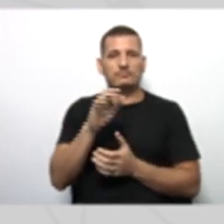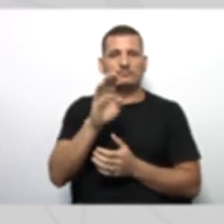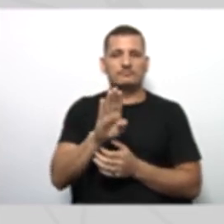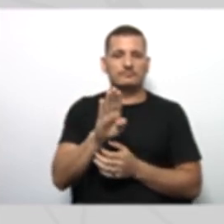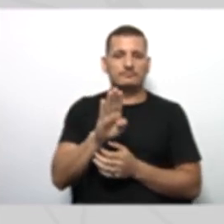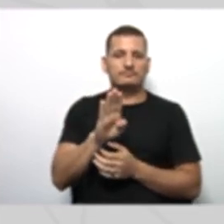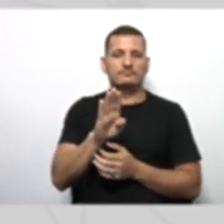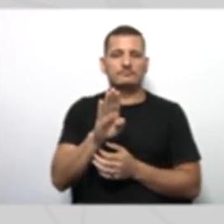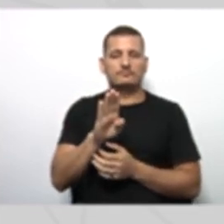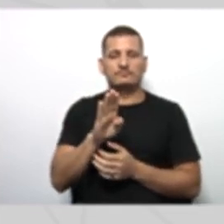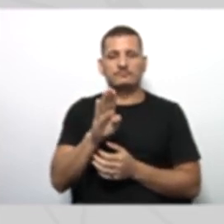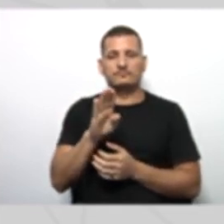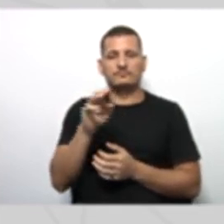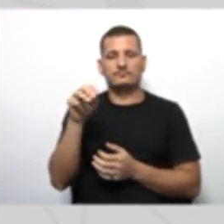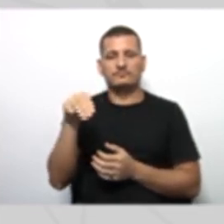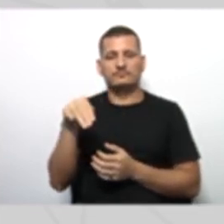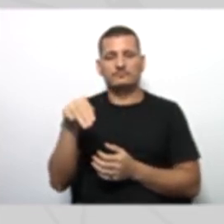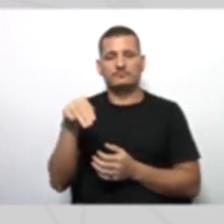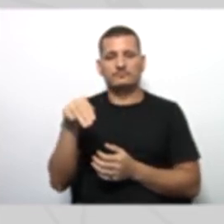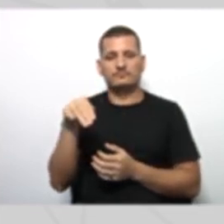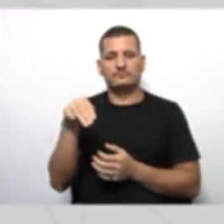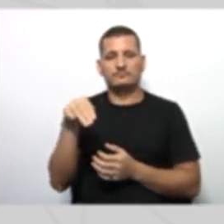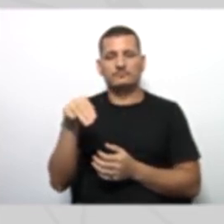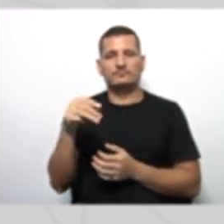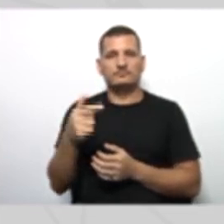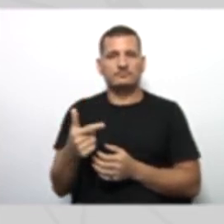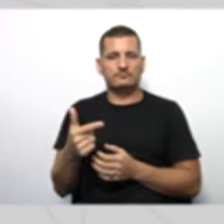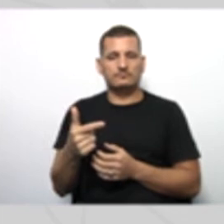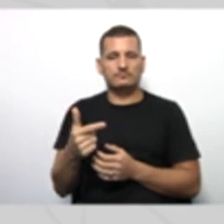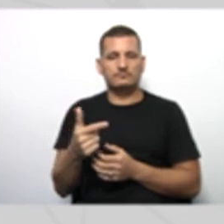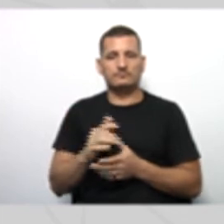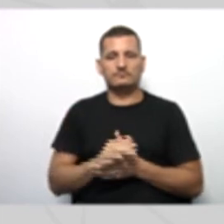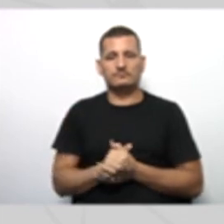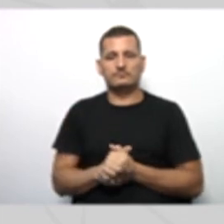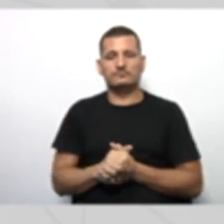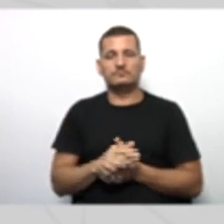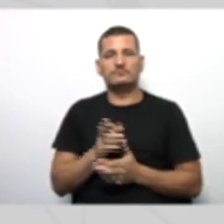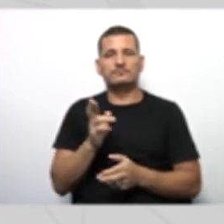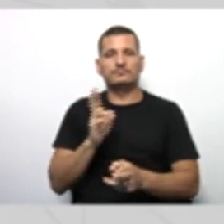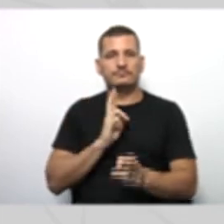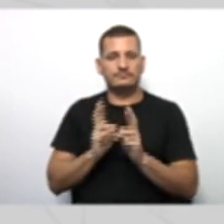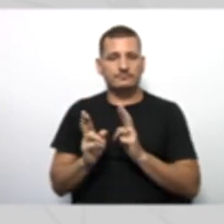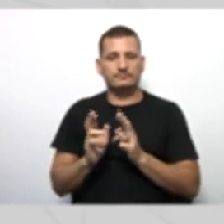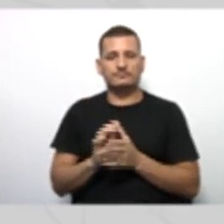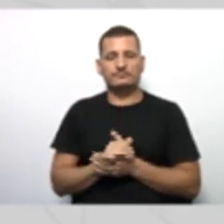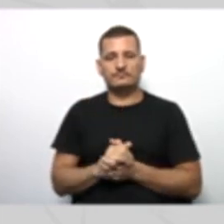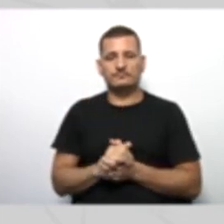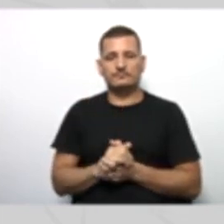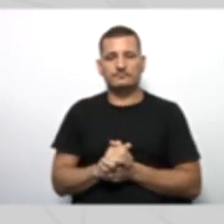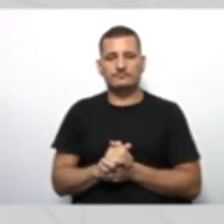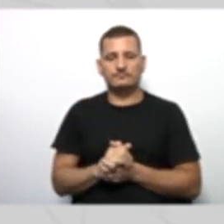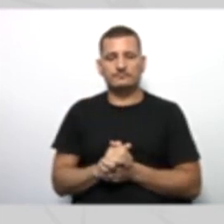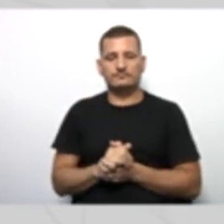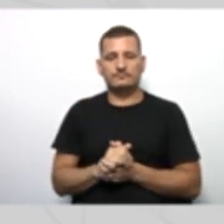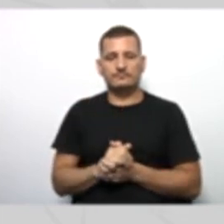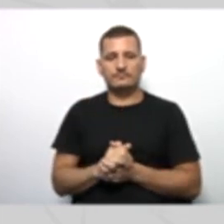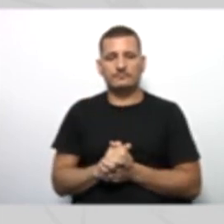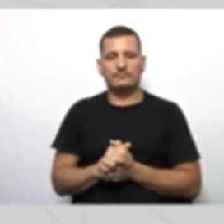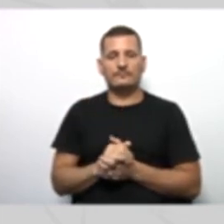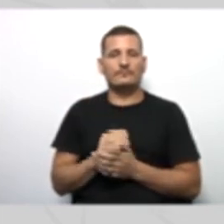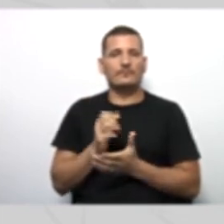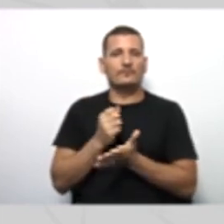mais trabalho dentro do meu projeto, tá? Probabilidade que isso aconteça, conhecendo o cenário local aqui, uma